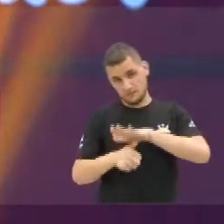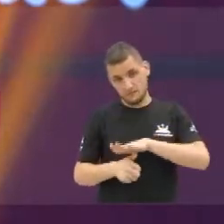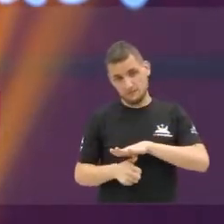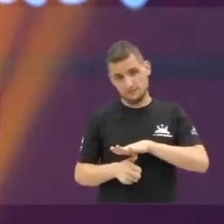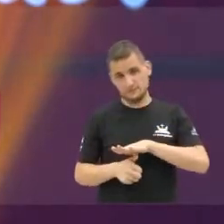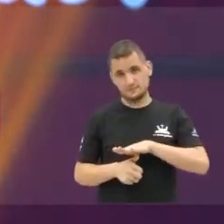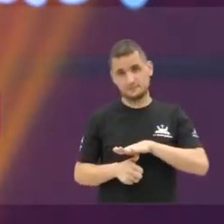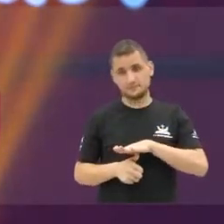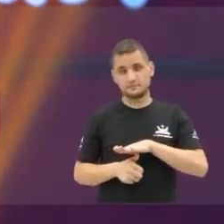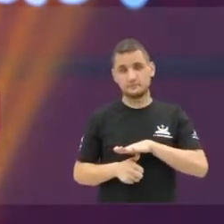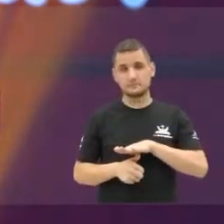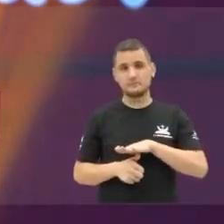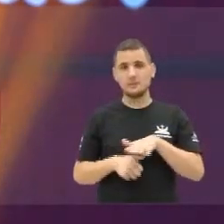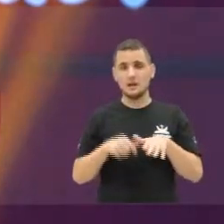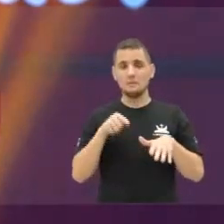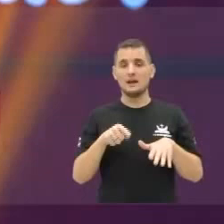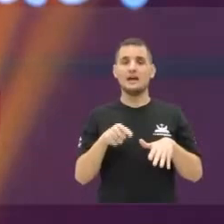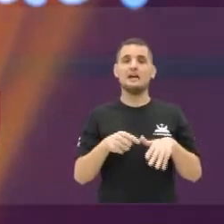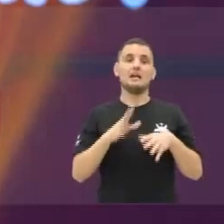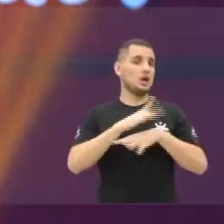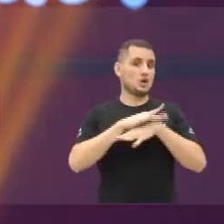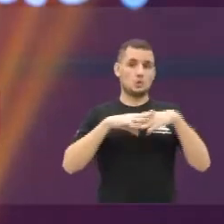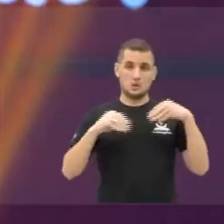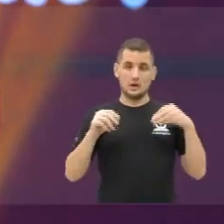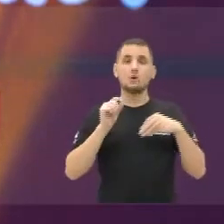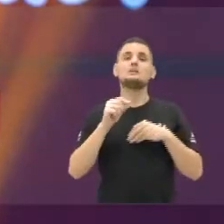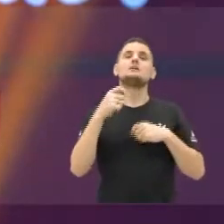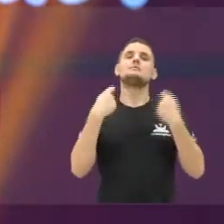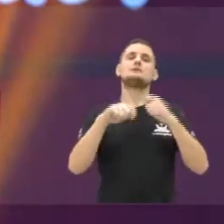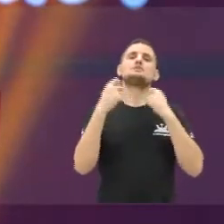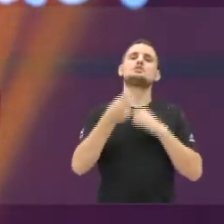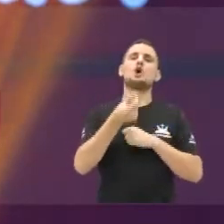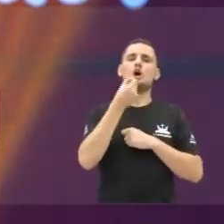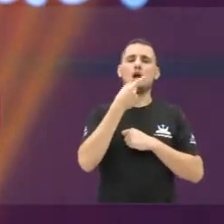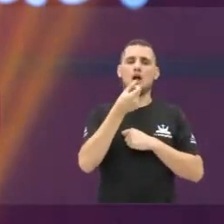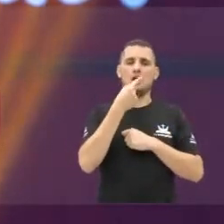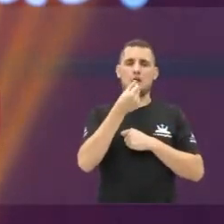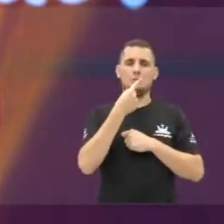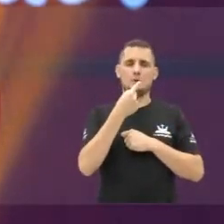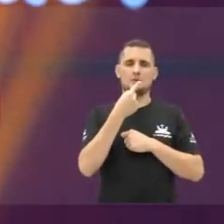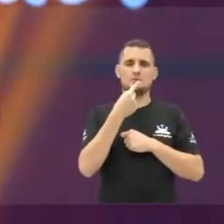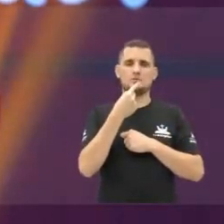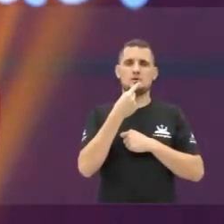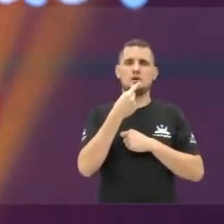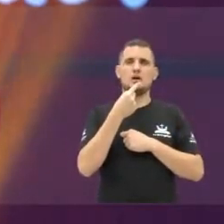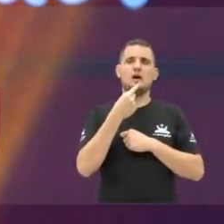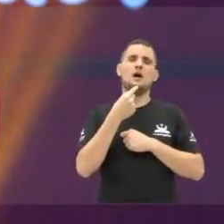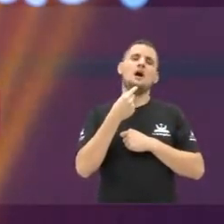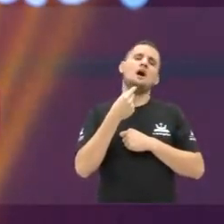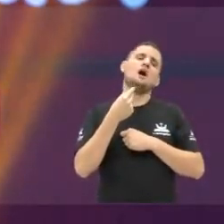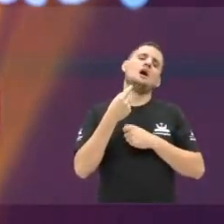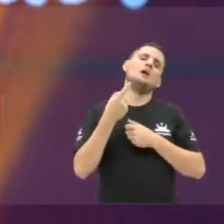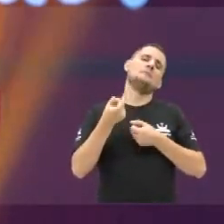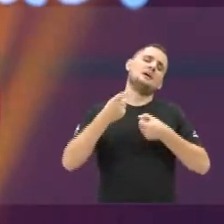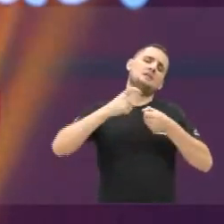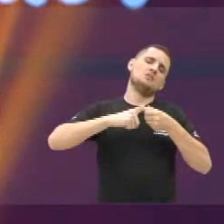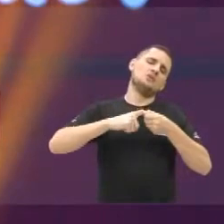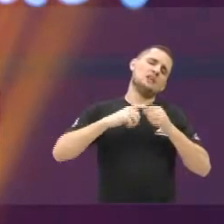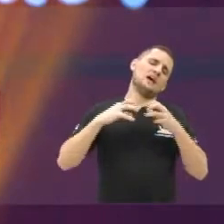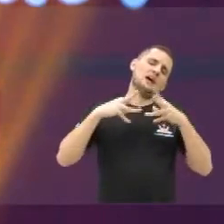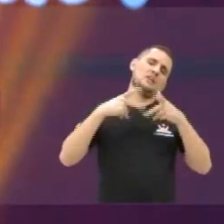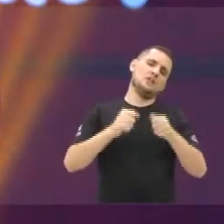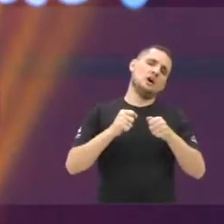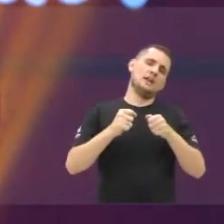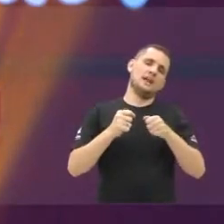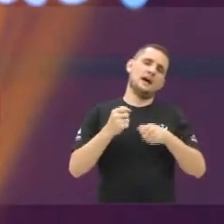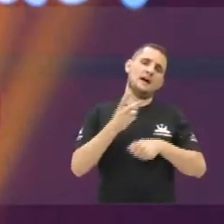Para sair da depressão, ele precisou de um remédio, para devolver a ele todos os minerais, as vitaminas.